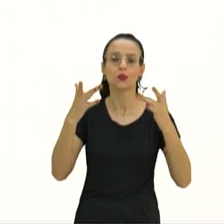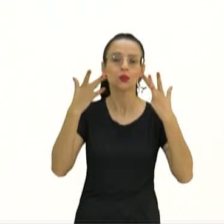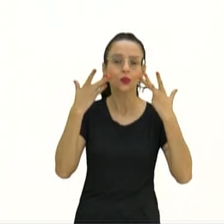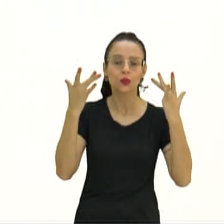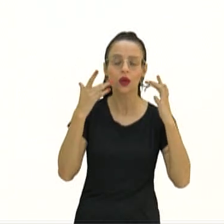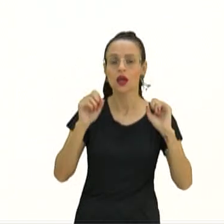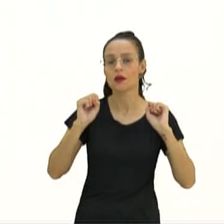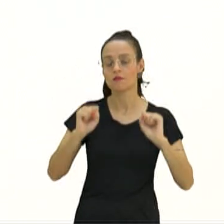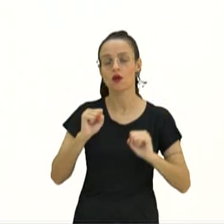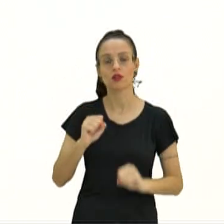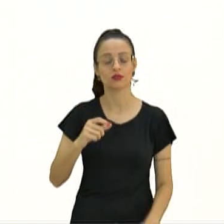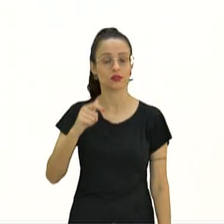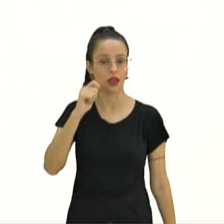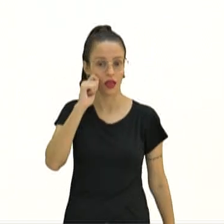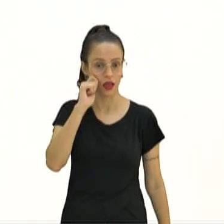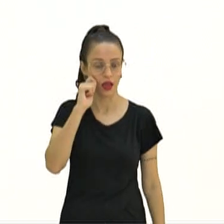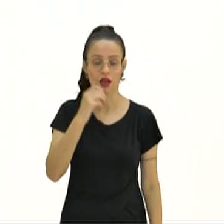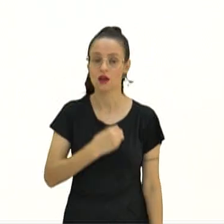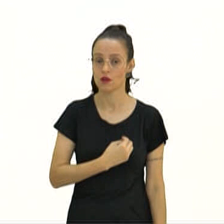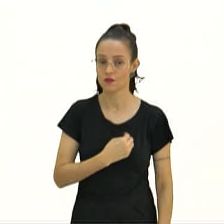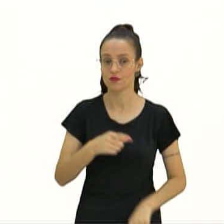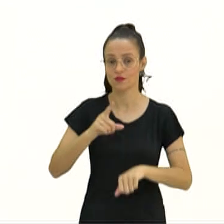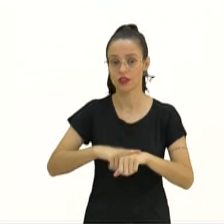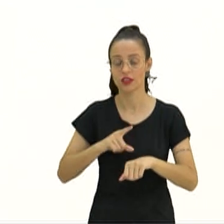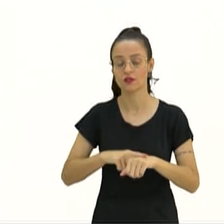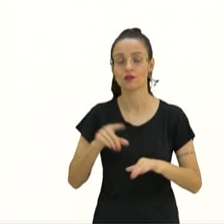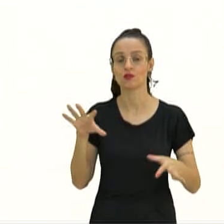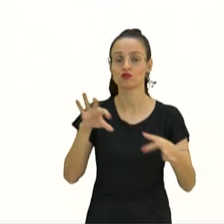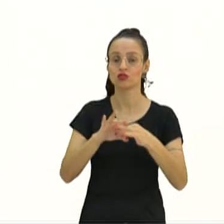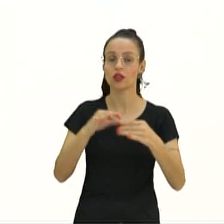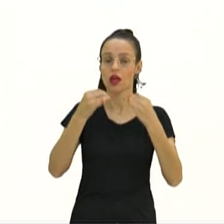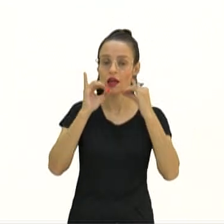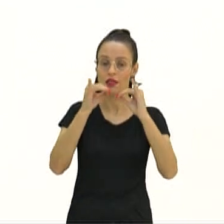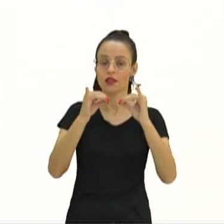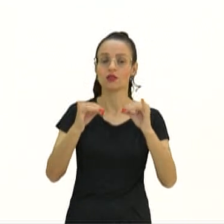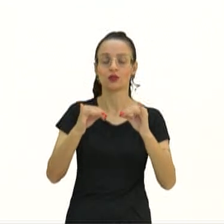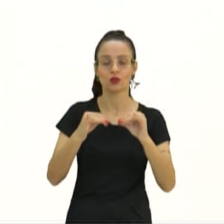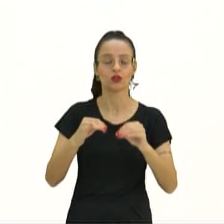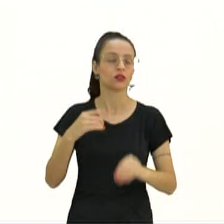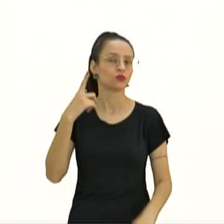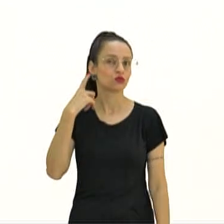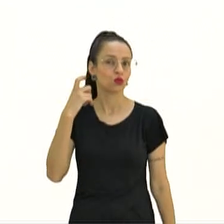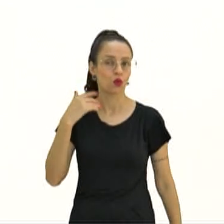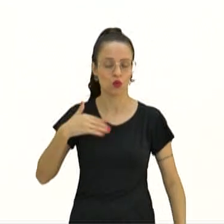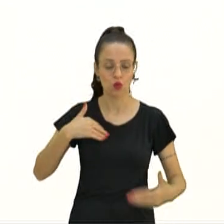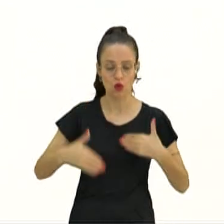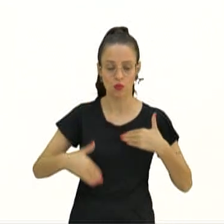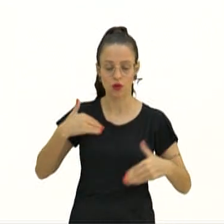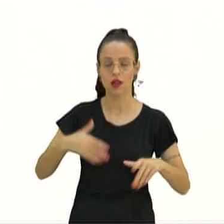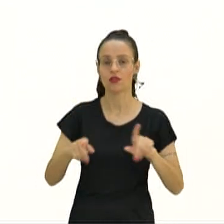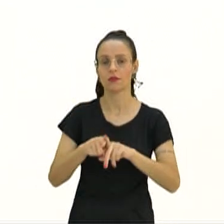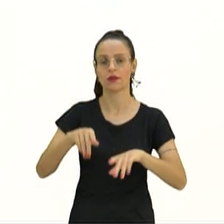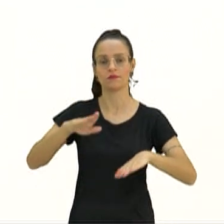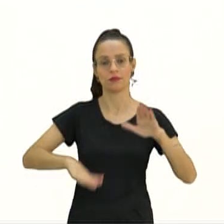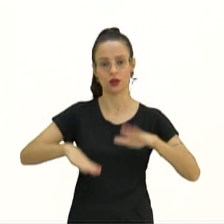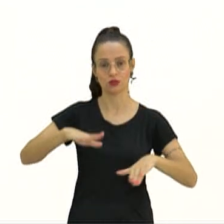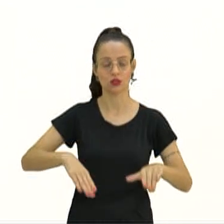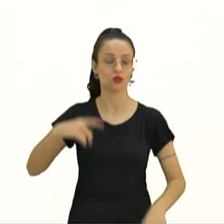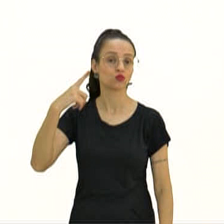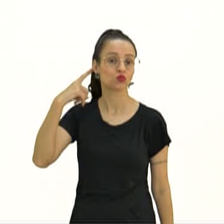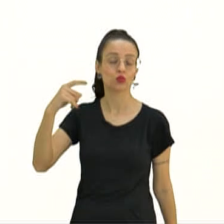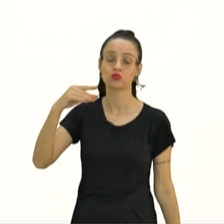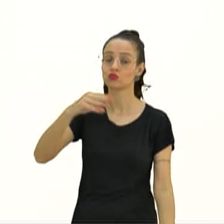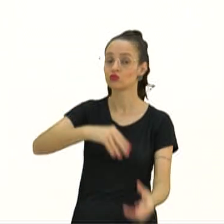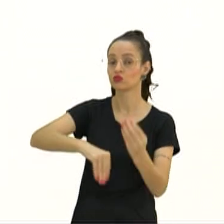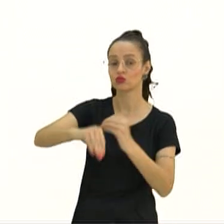ser realizada ao vivo por meio de equipamentos eletrônicos, sons corporais e percussão. Então, a sonoplastia é tudo que envolve o